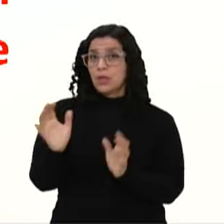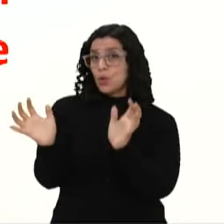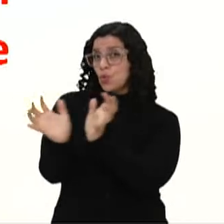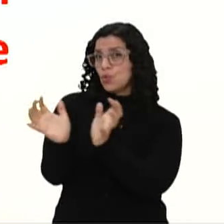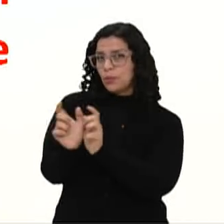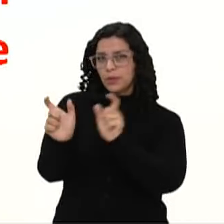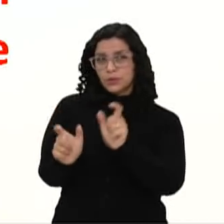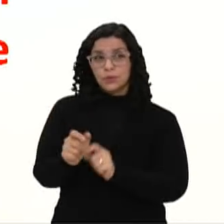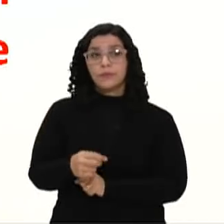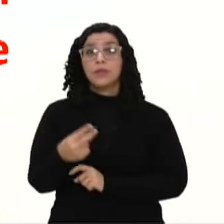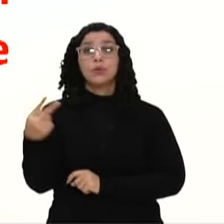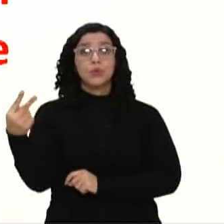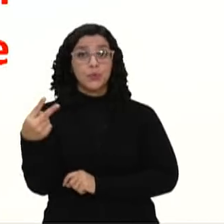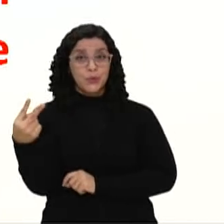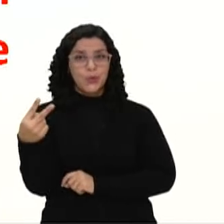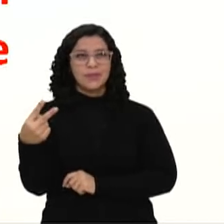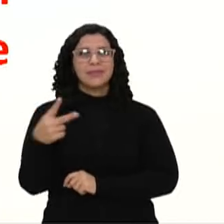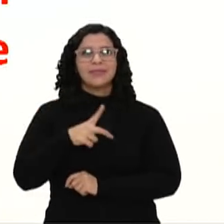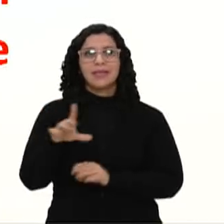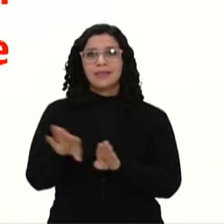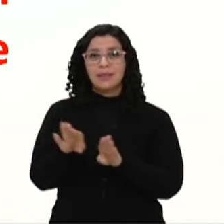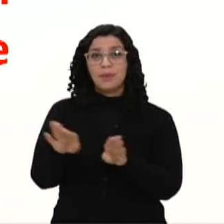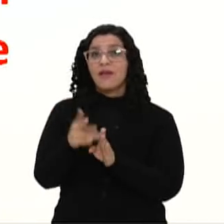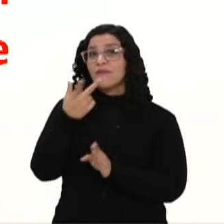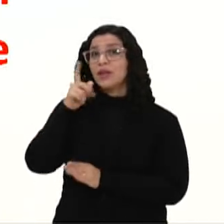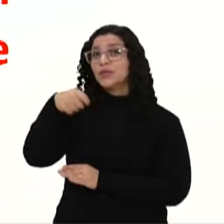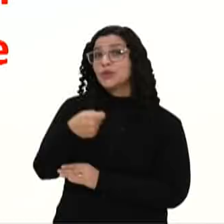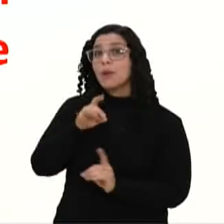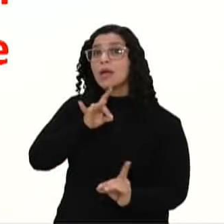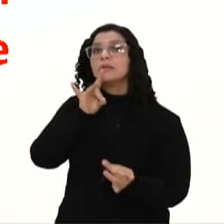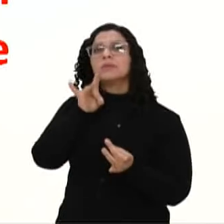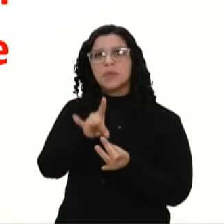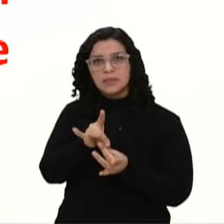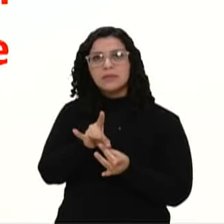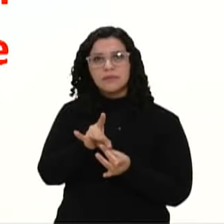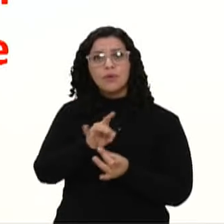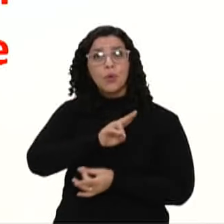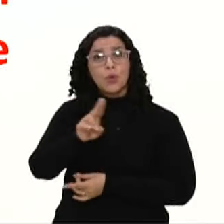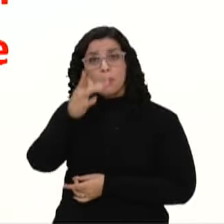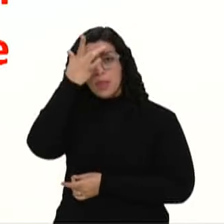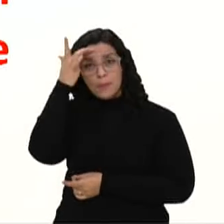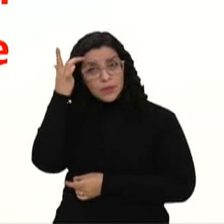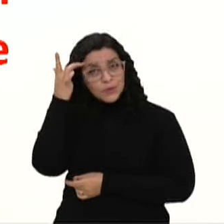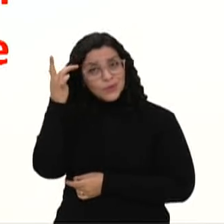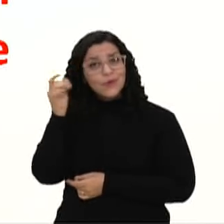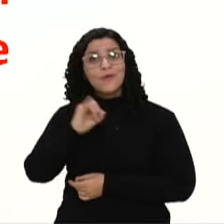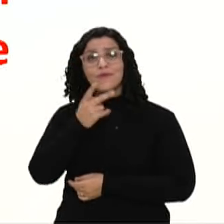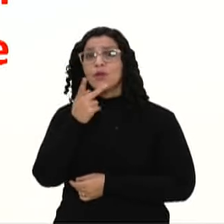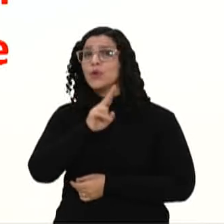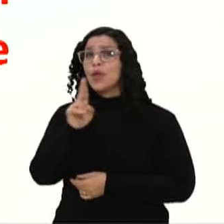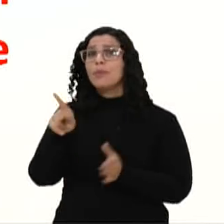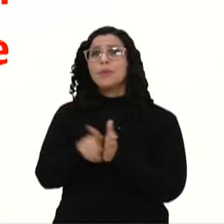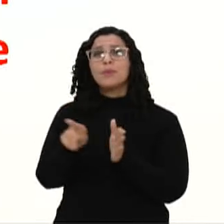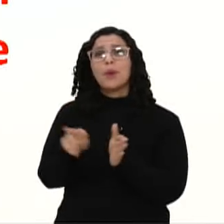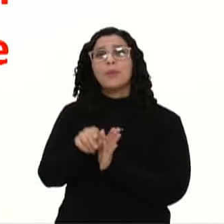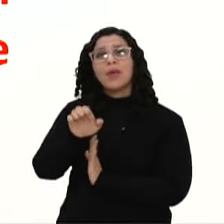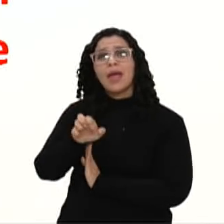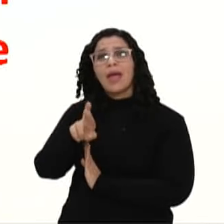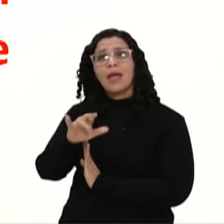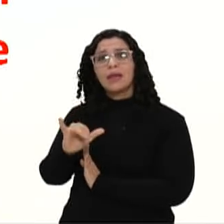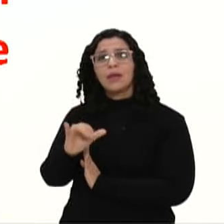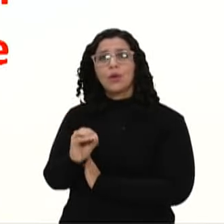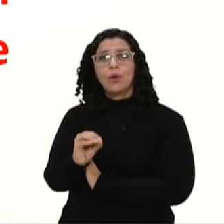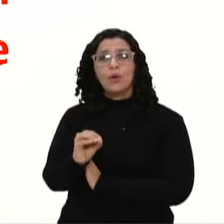coletivo. Em 2, emprega-se um vocativo específico e uma saudação. Isso mesmo, nós temos